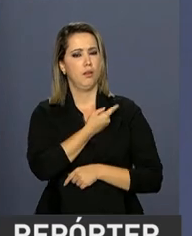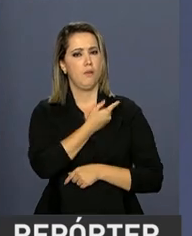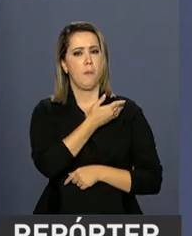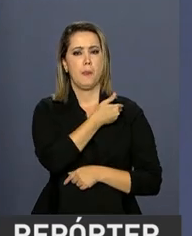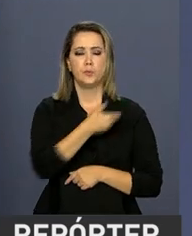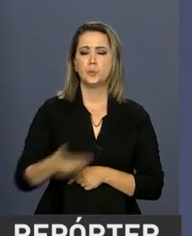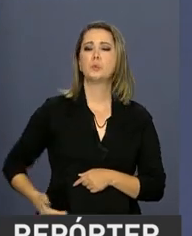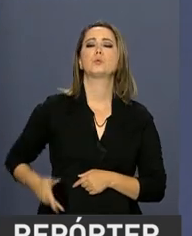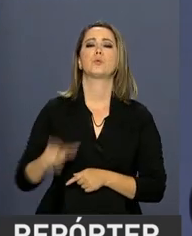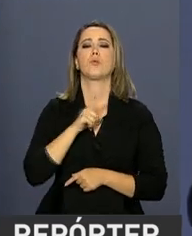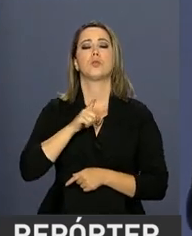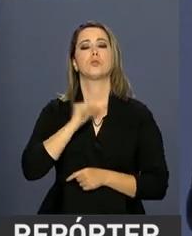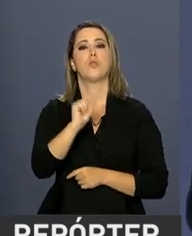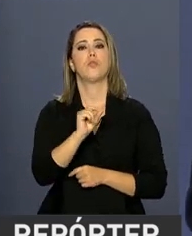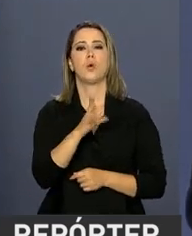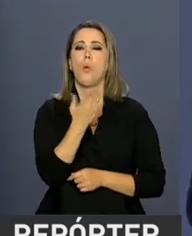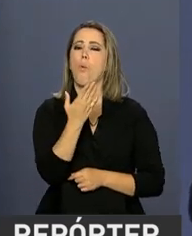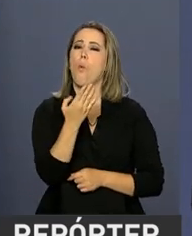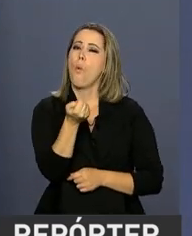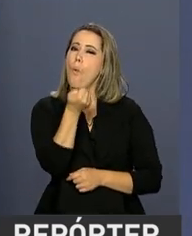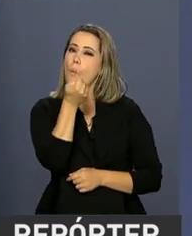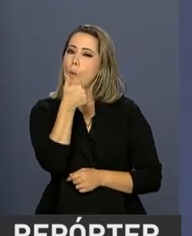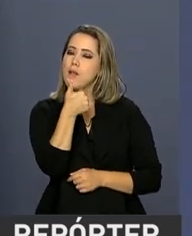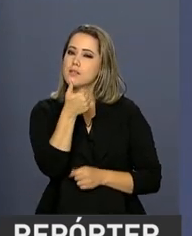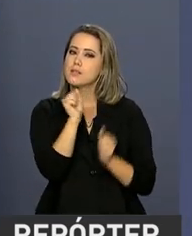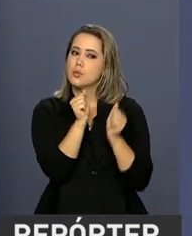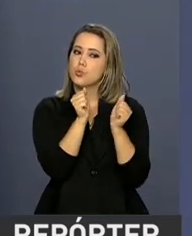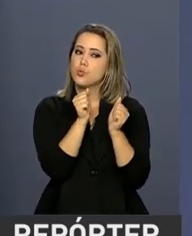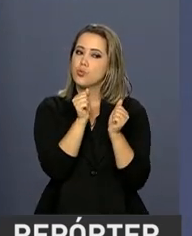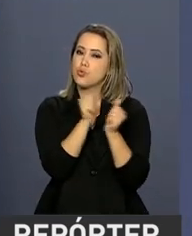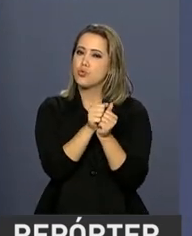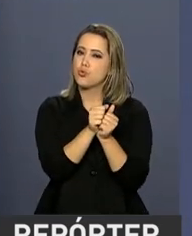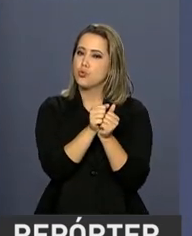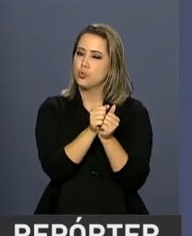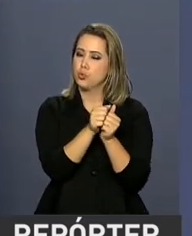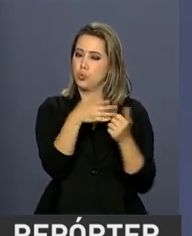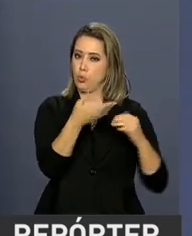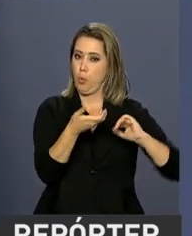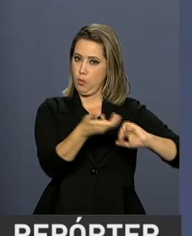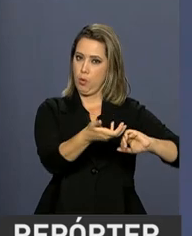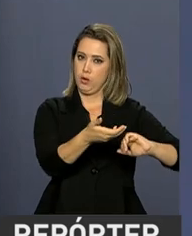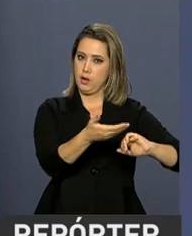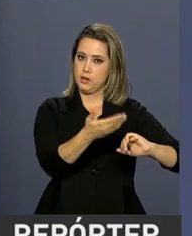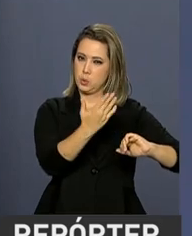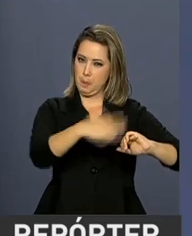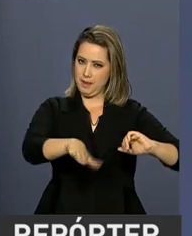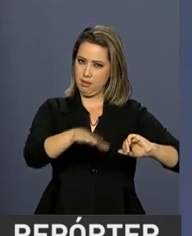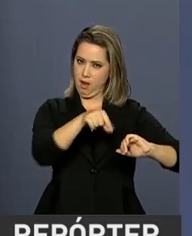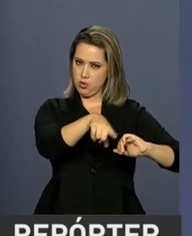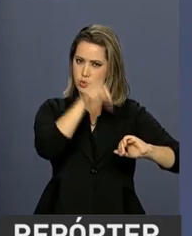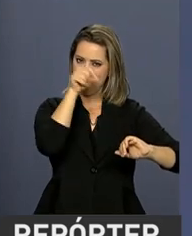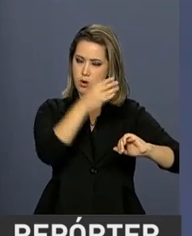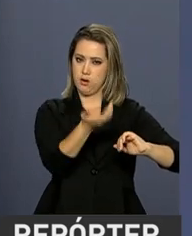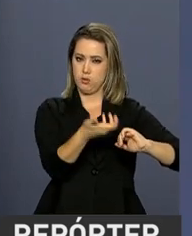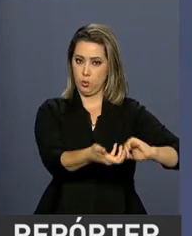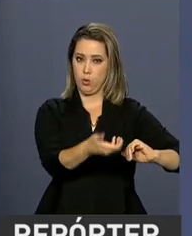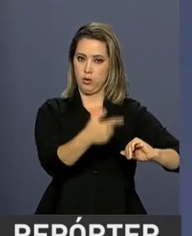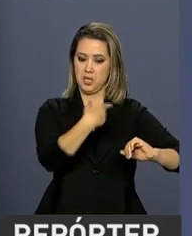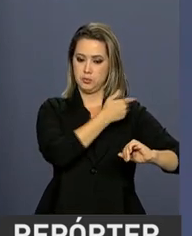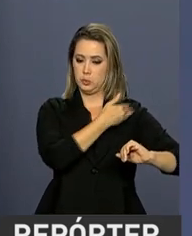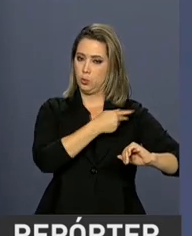governo, eh, vamos dizer assim, quase semiparlamentarista, porque tem uma parceria muito grande eh com o